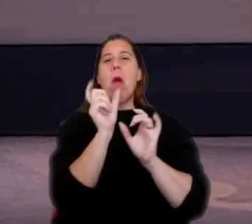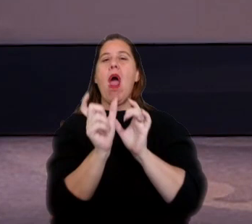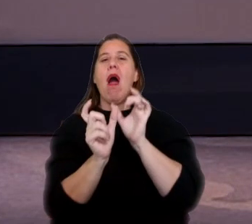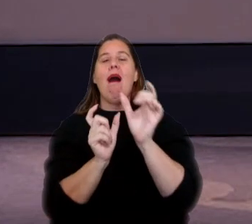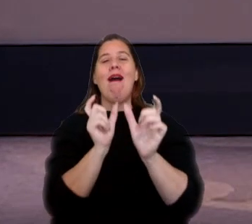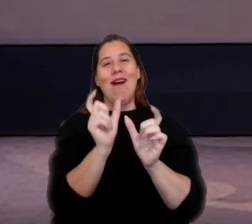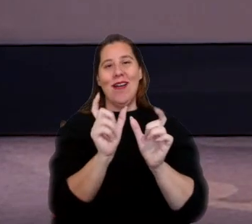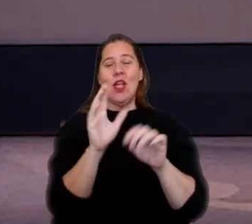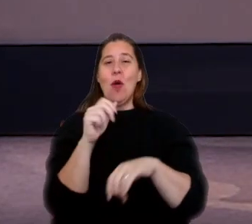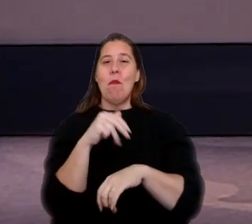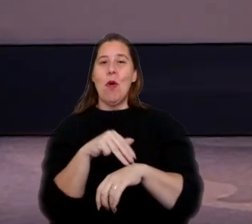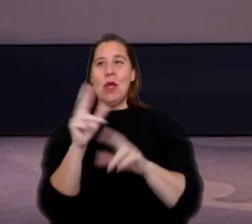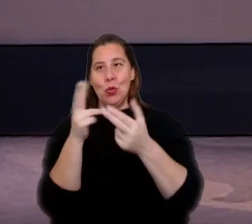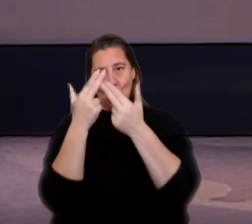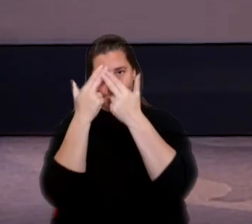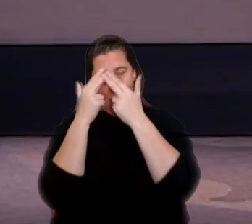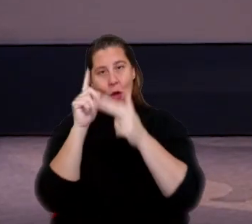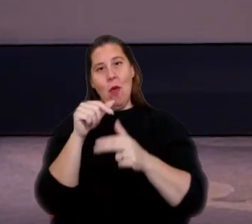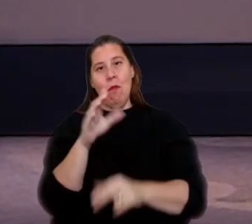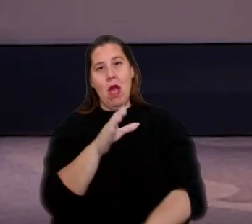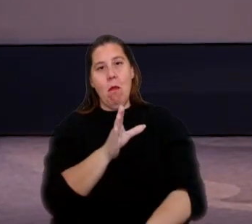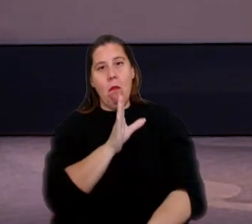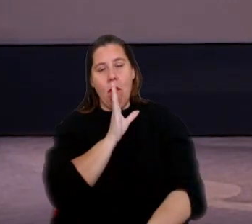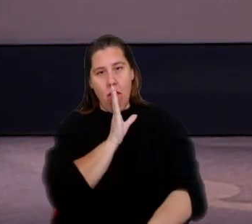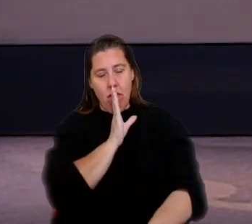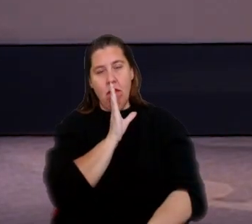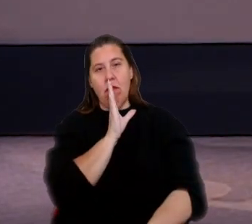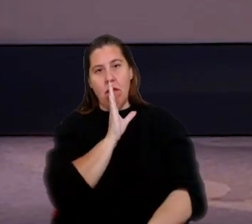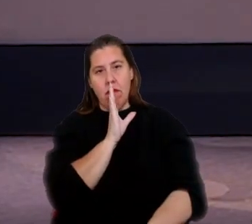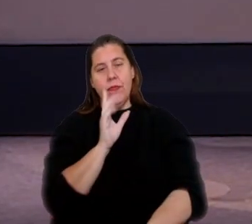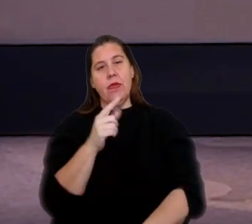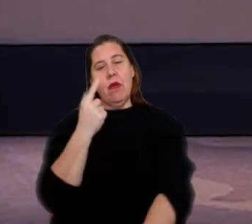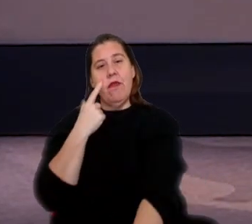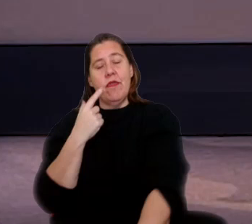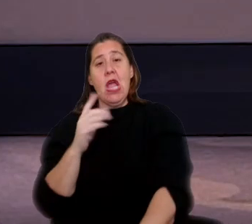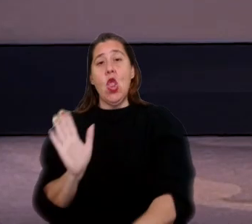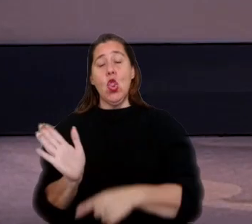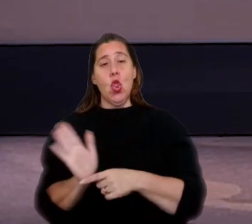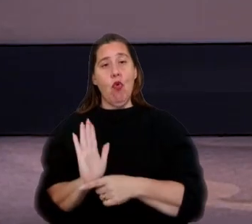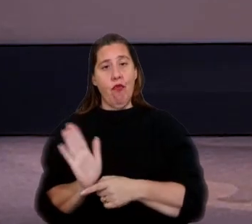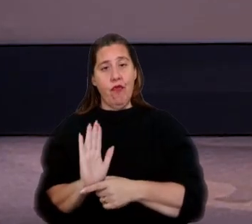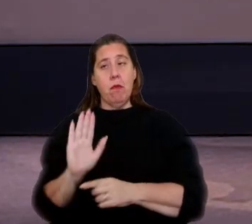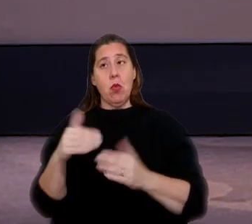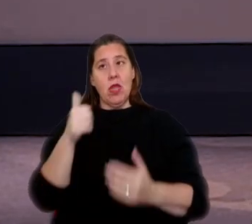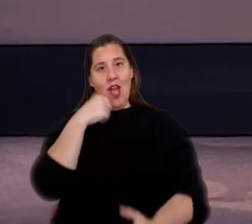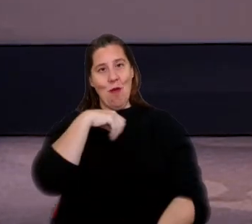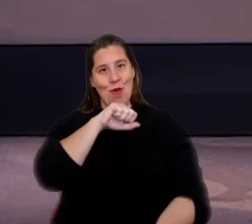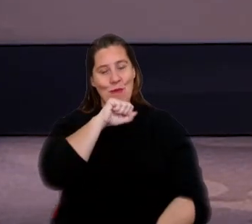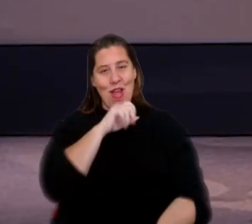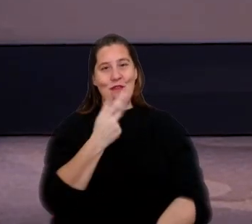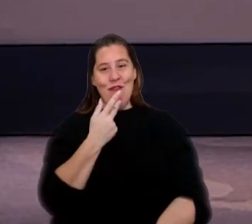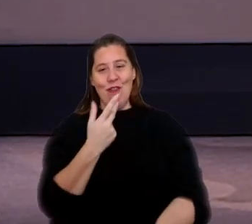elaborar e colocar em palavras. Então, o momento do trauma, ele é silencioso mesmo. E você vê no filme, quando